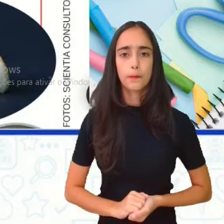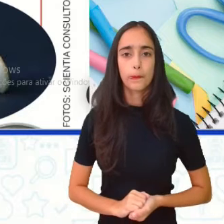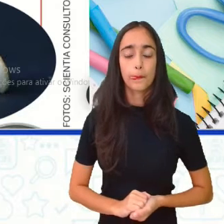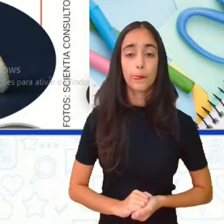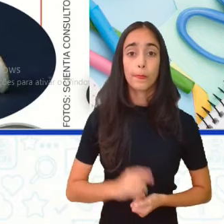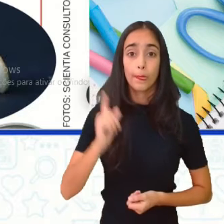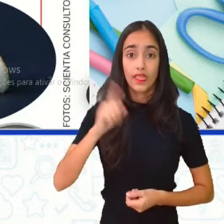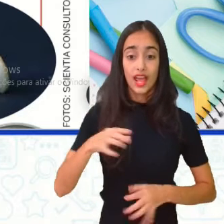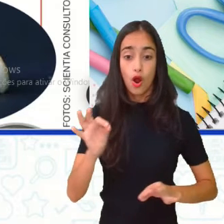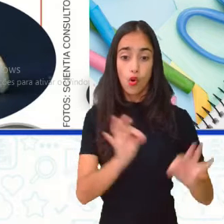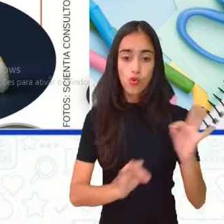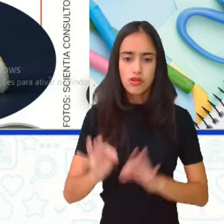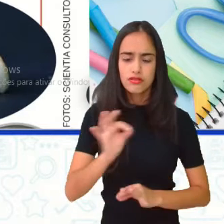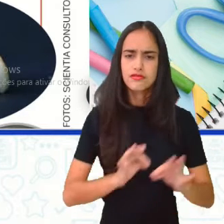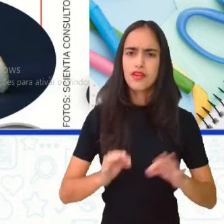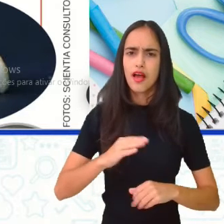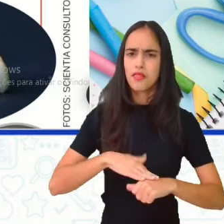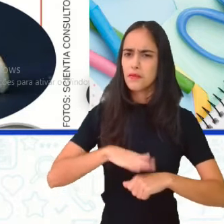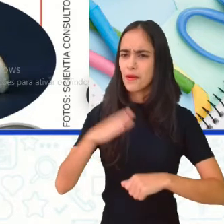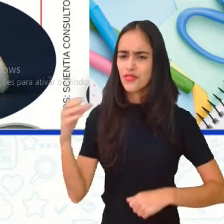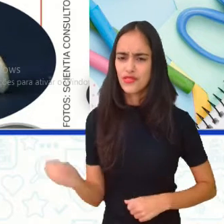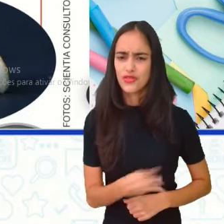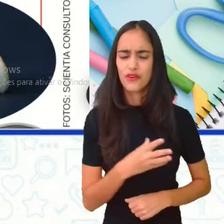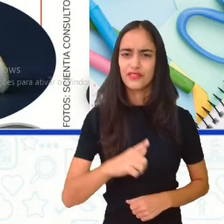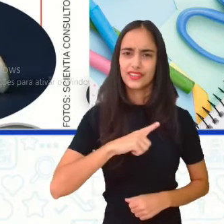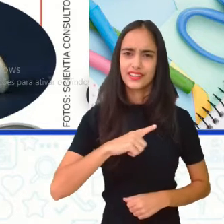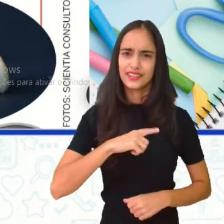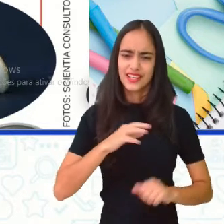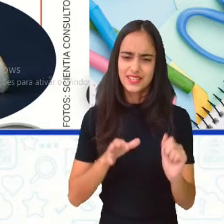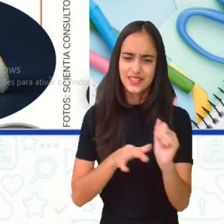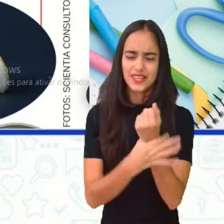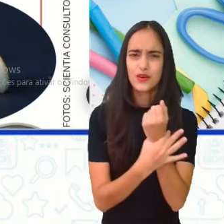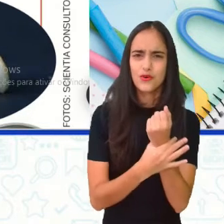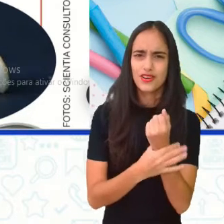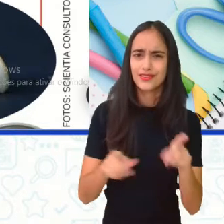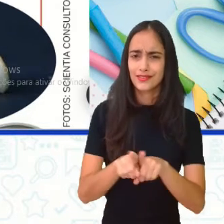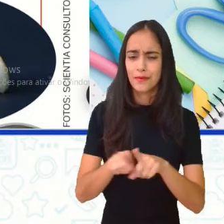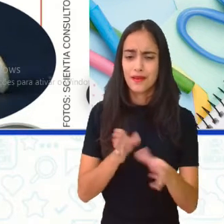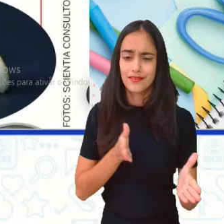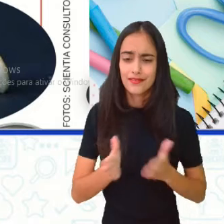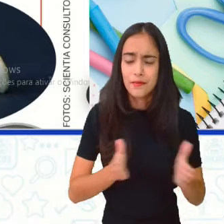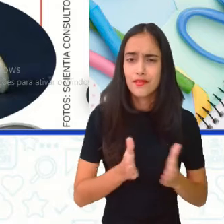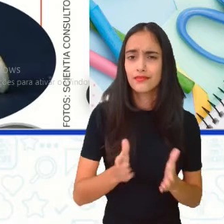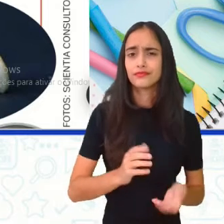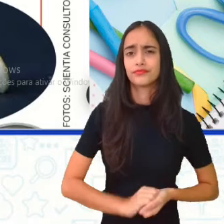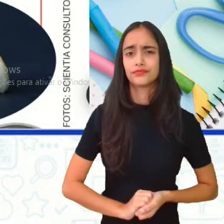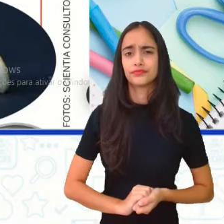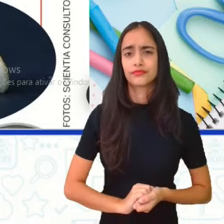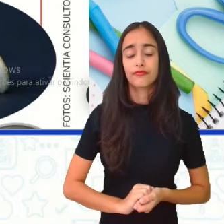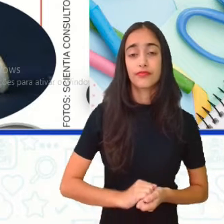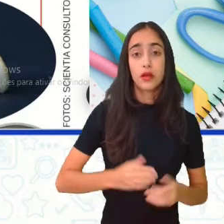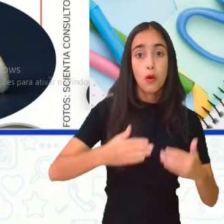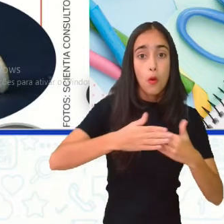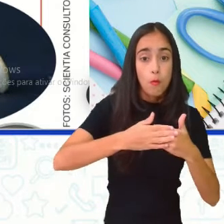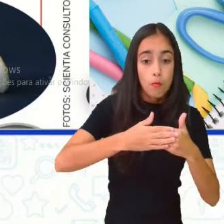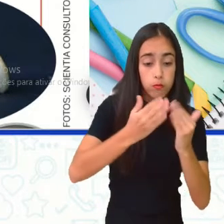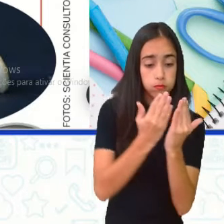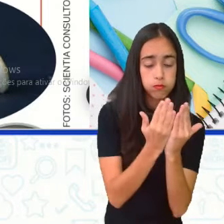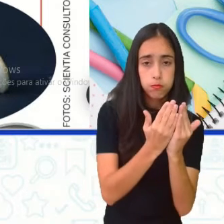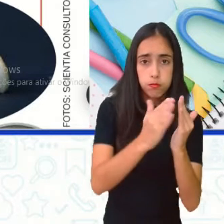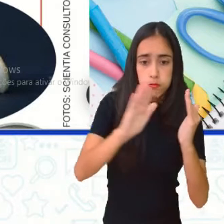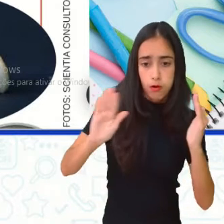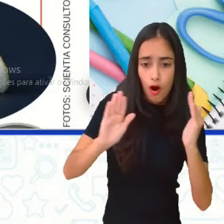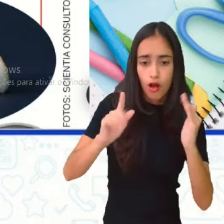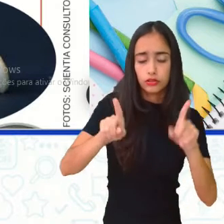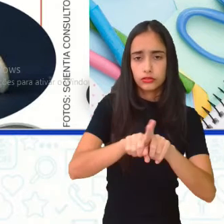bem moderno, ganhou mais acessibilidade e segurança. Cerca de 500 portas e janelas, além do piso, foram restaurados. O